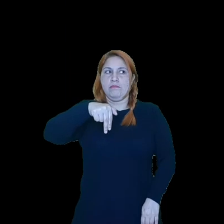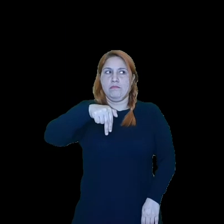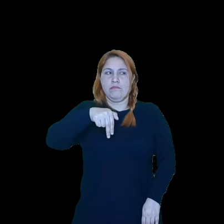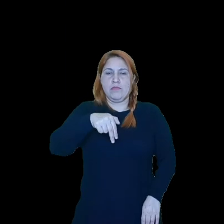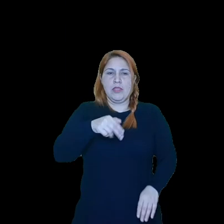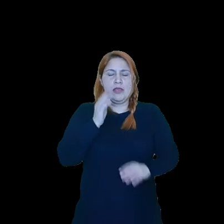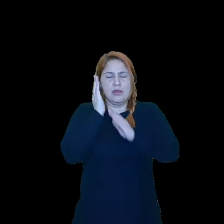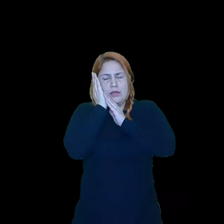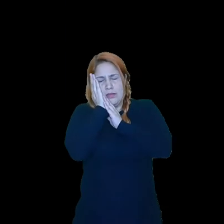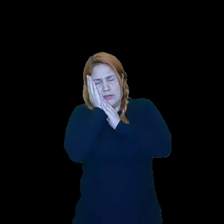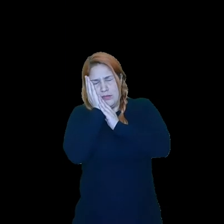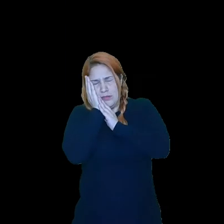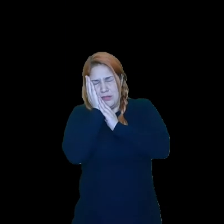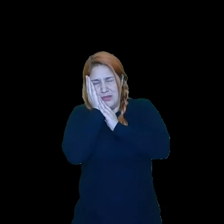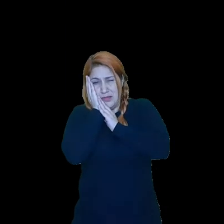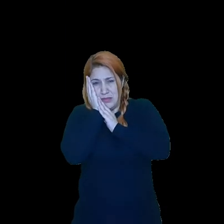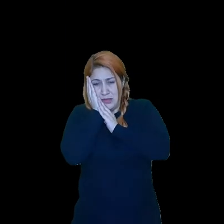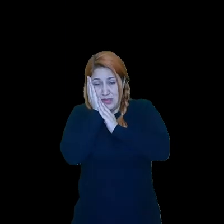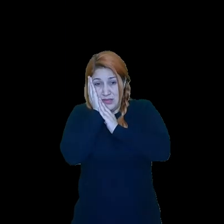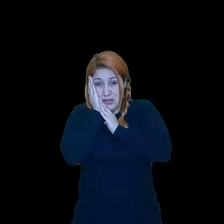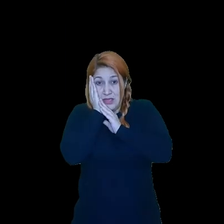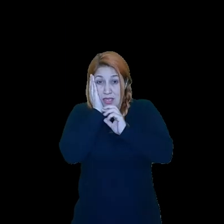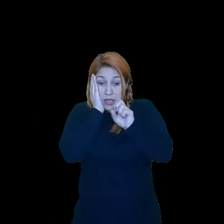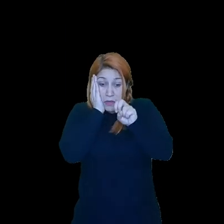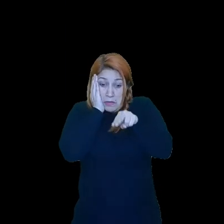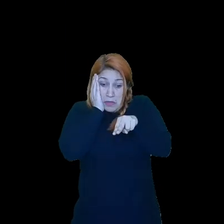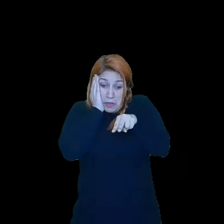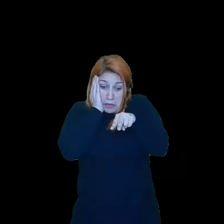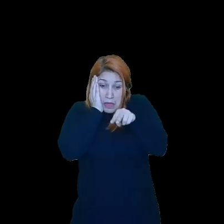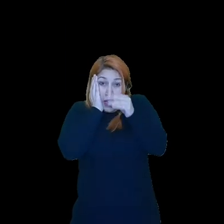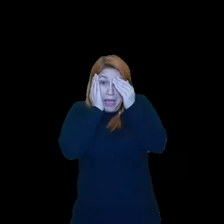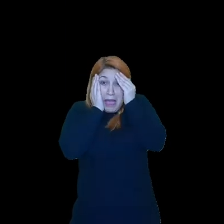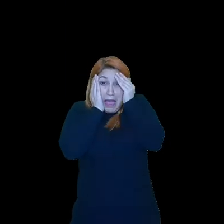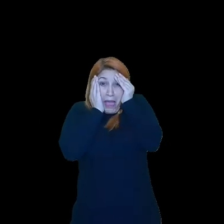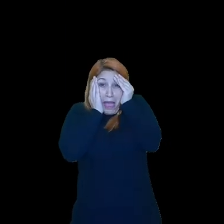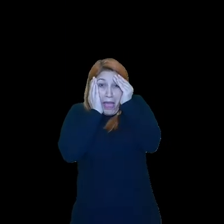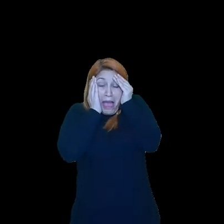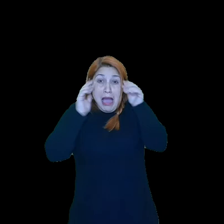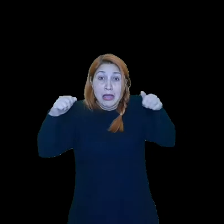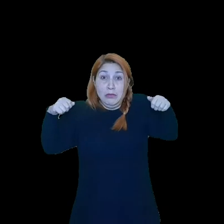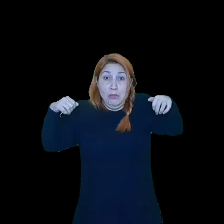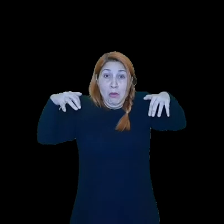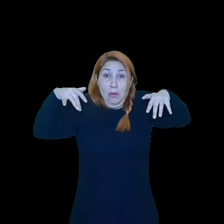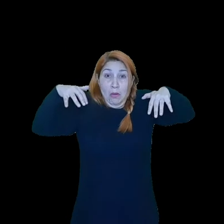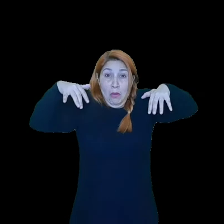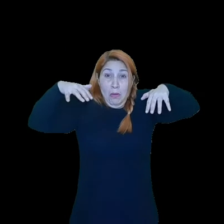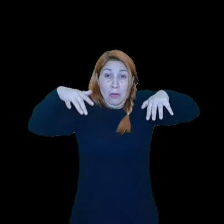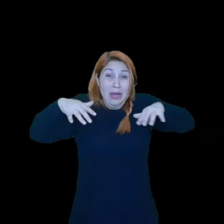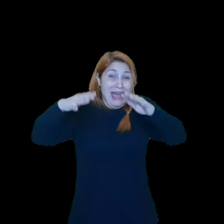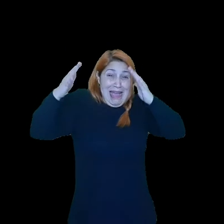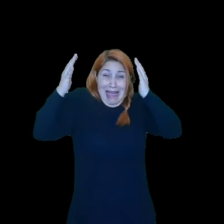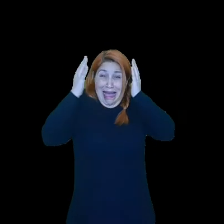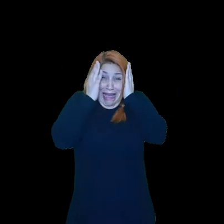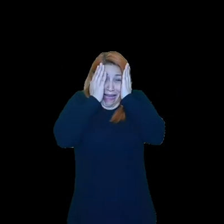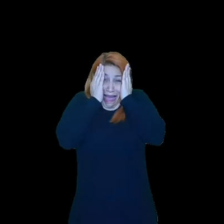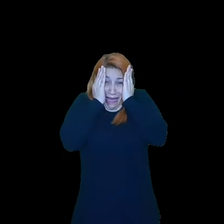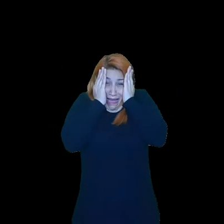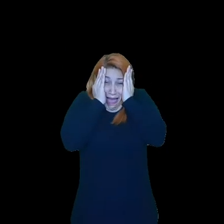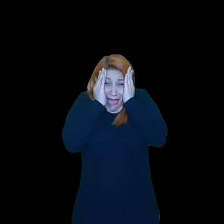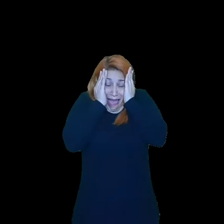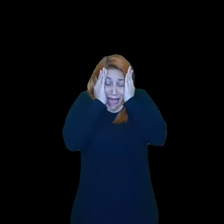resplendor fosforescente de um fantasma. Um grito surdo e prolongado